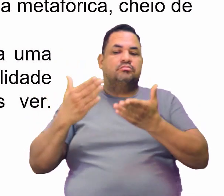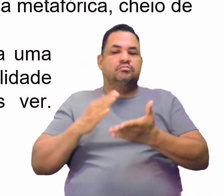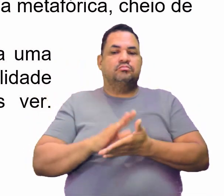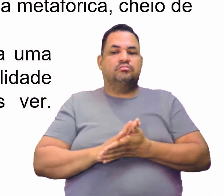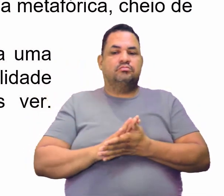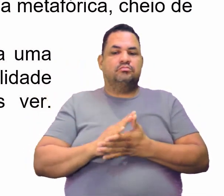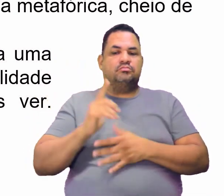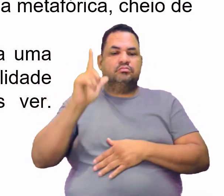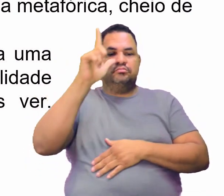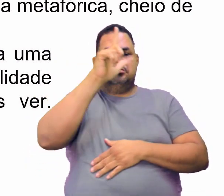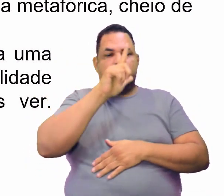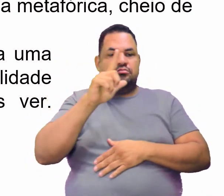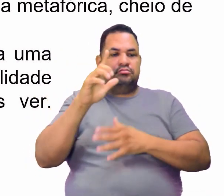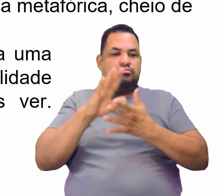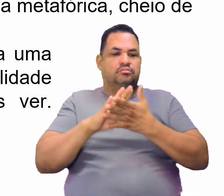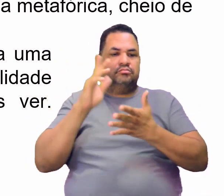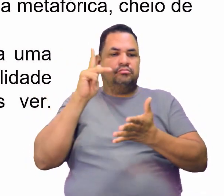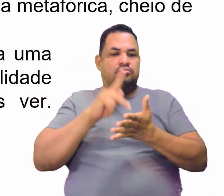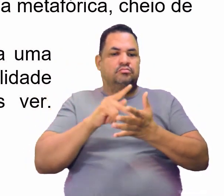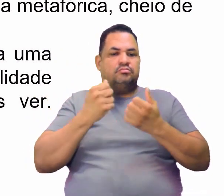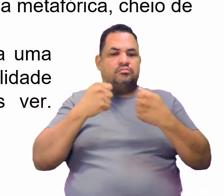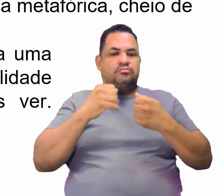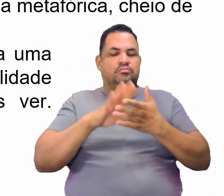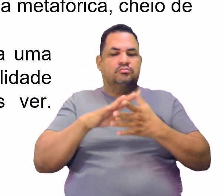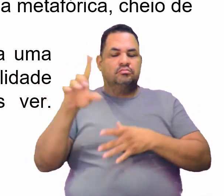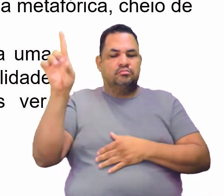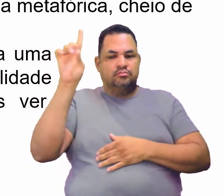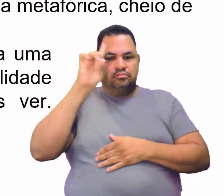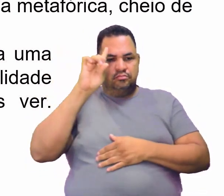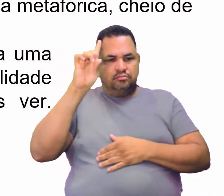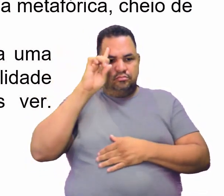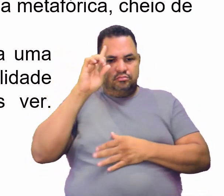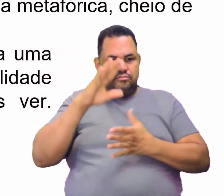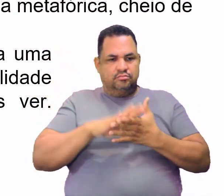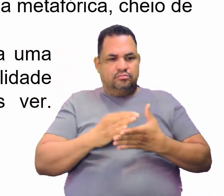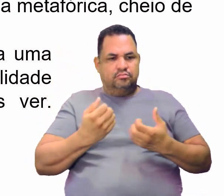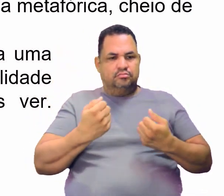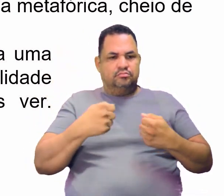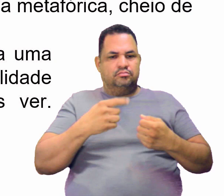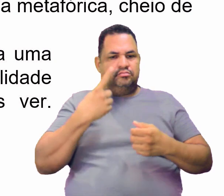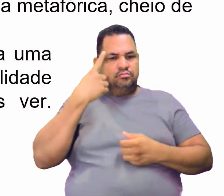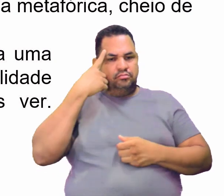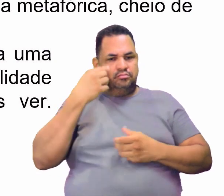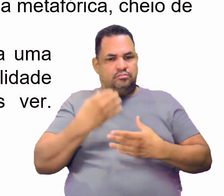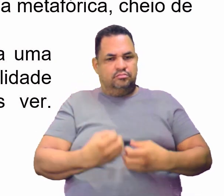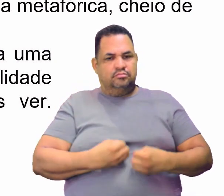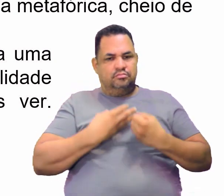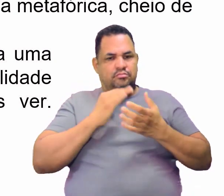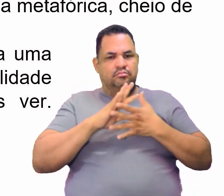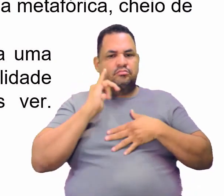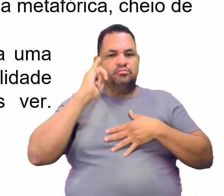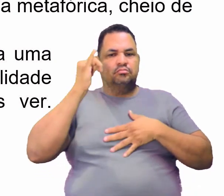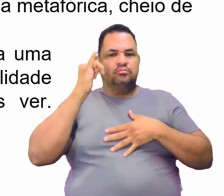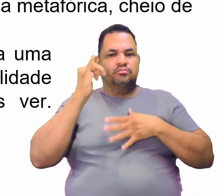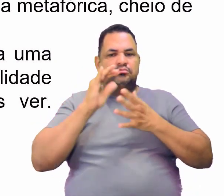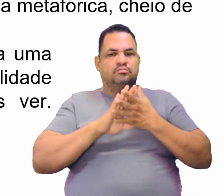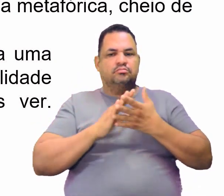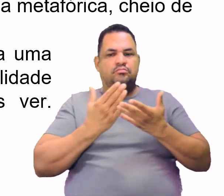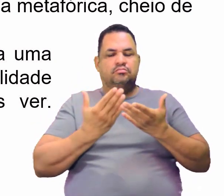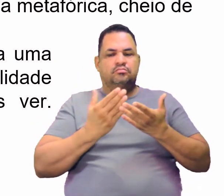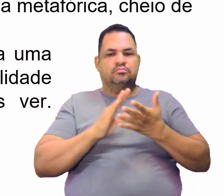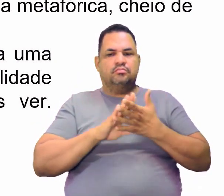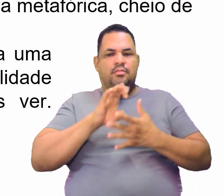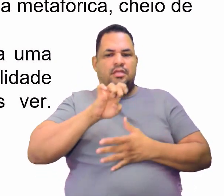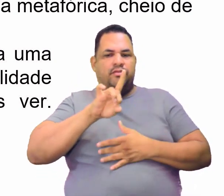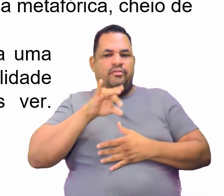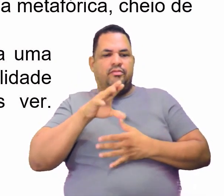a lógica e as realidades possíveis do cotidiano. 2. Podemos pensar que o poema narra de forma